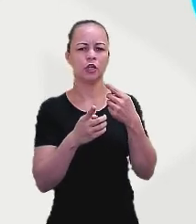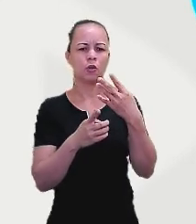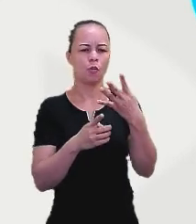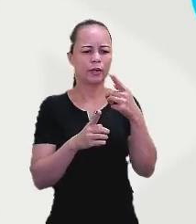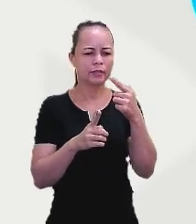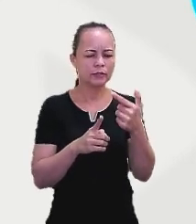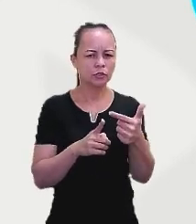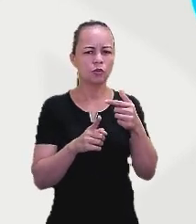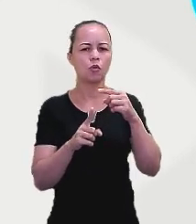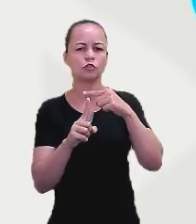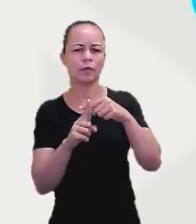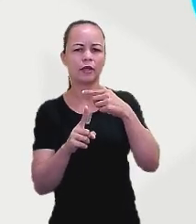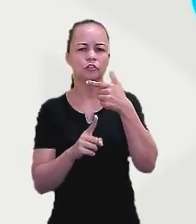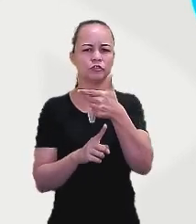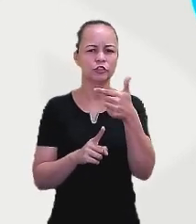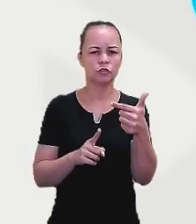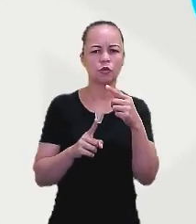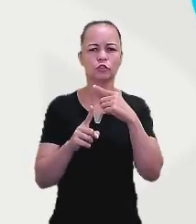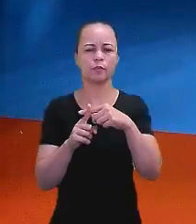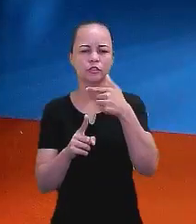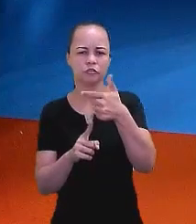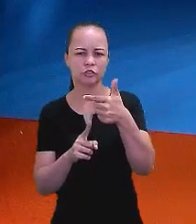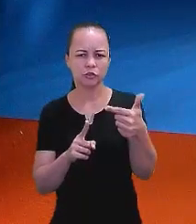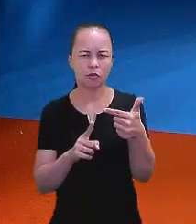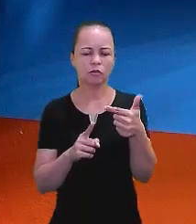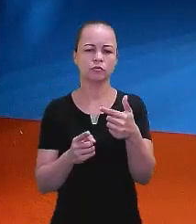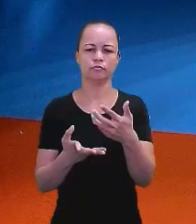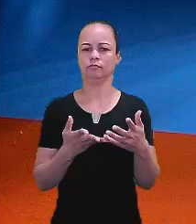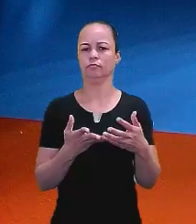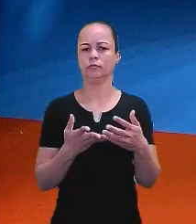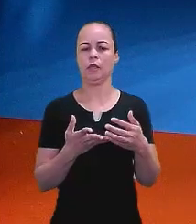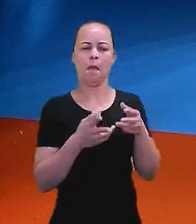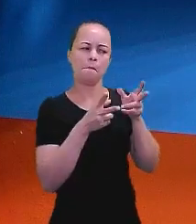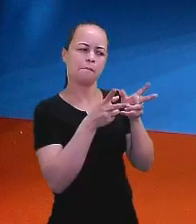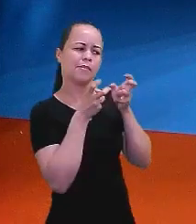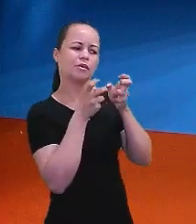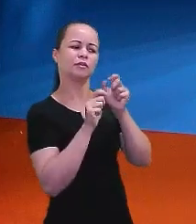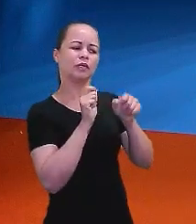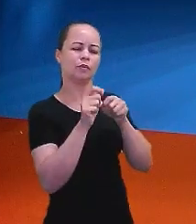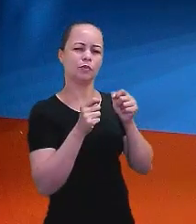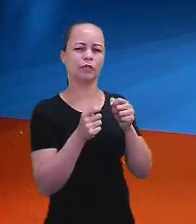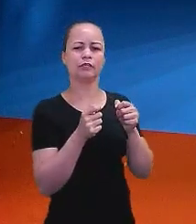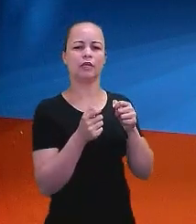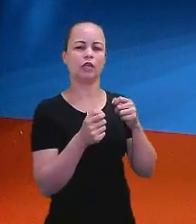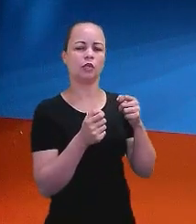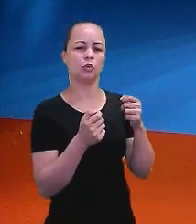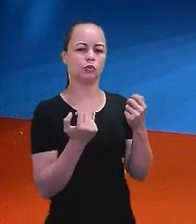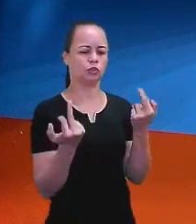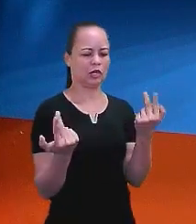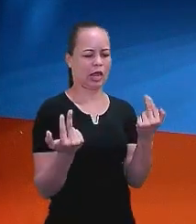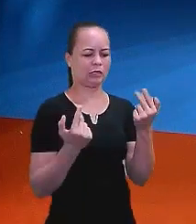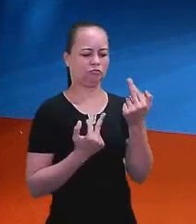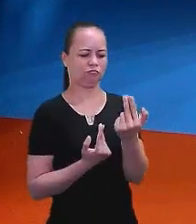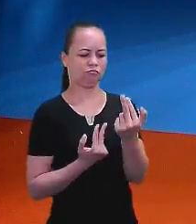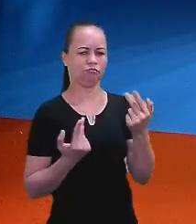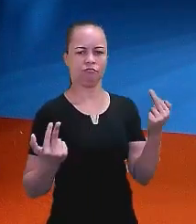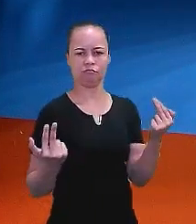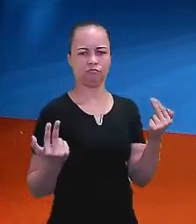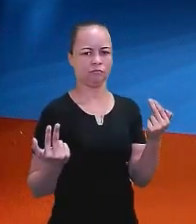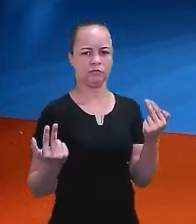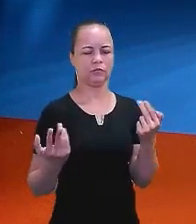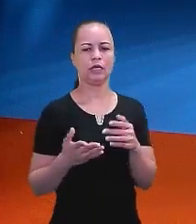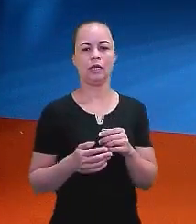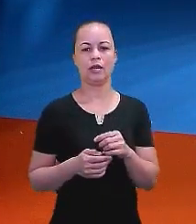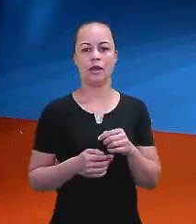mais 22, né? Eu adiciono tudo. Mas eu percebo que há lados paralelos, que são as mesmas medidas.